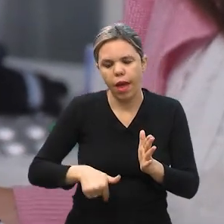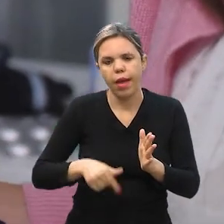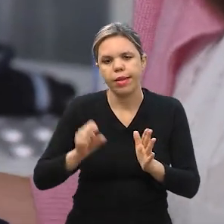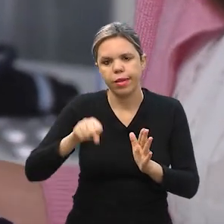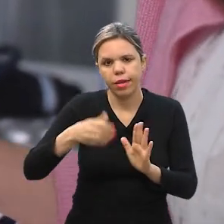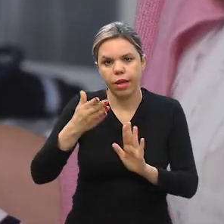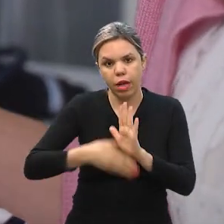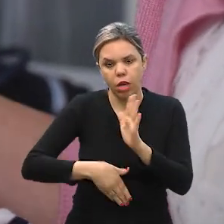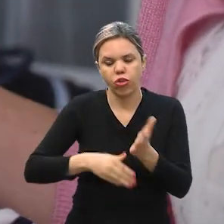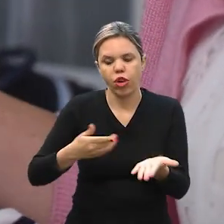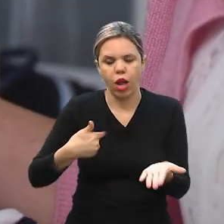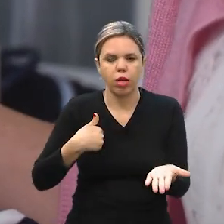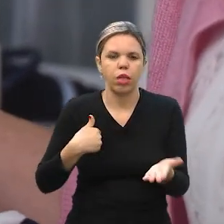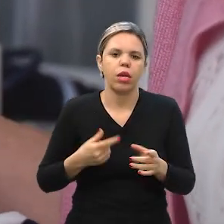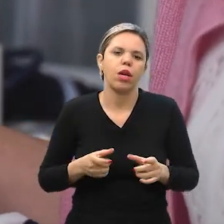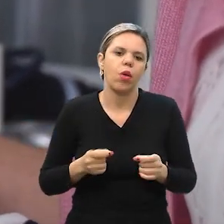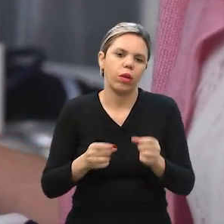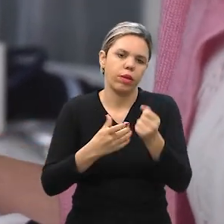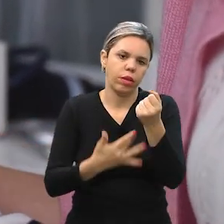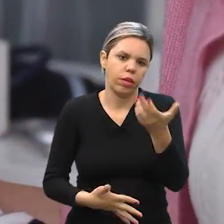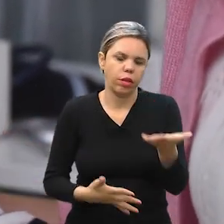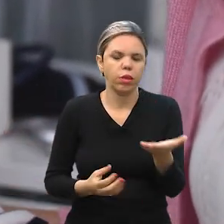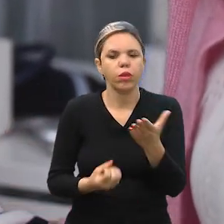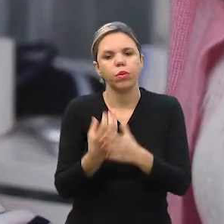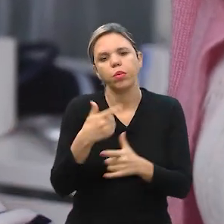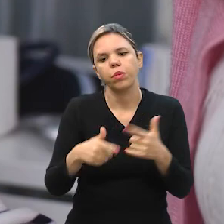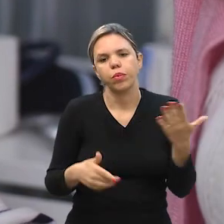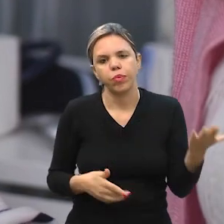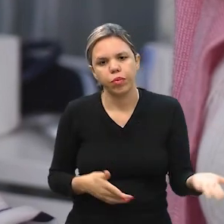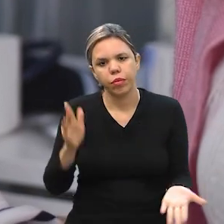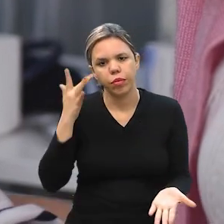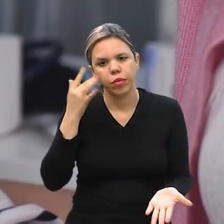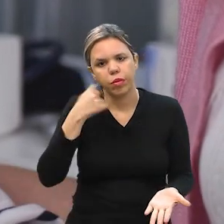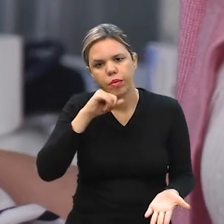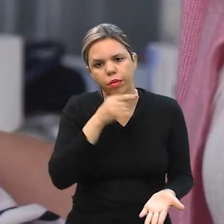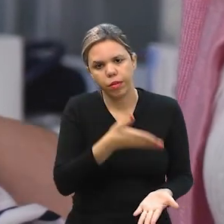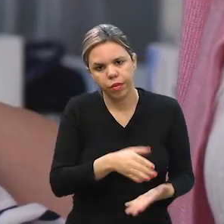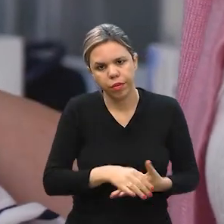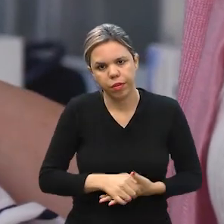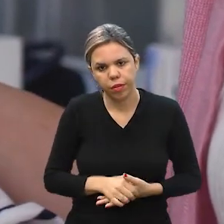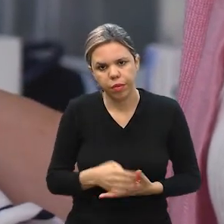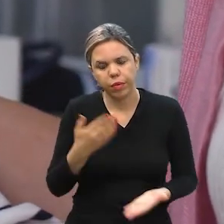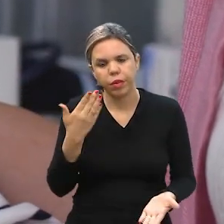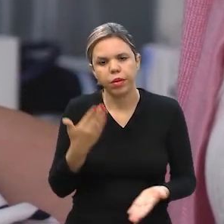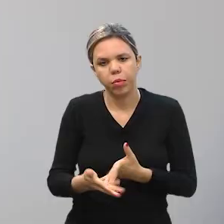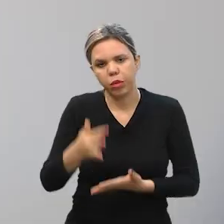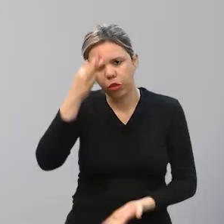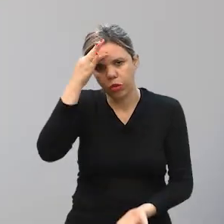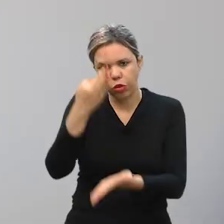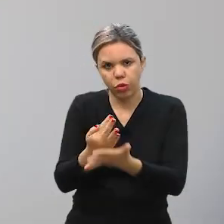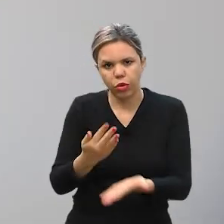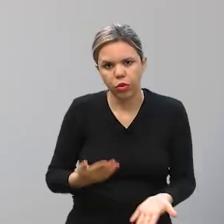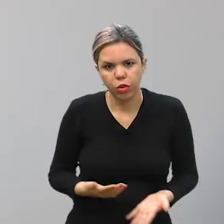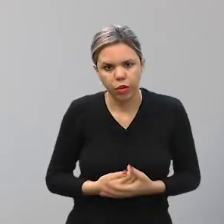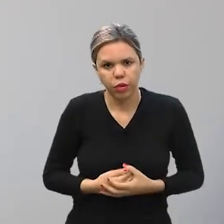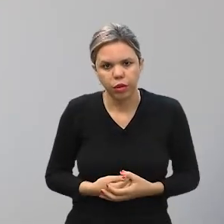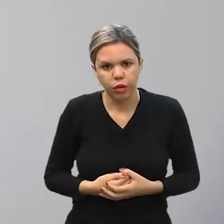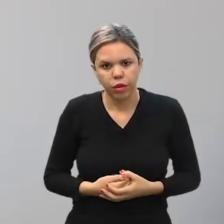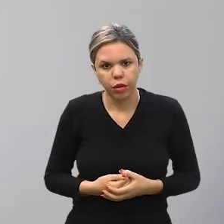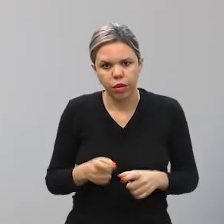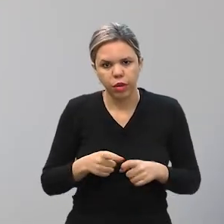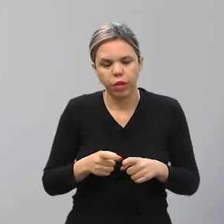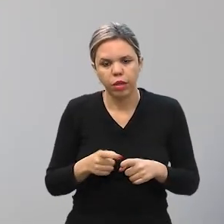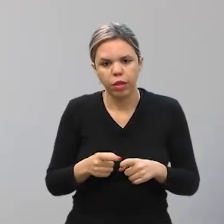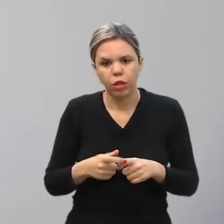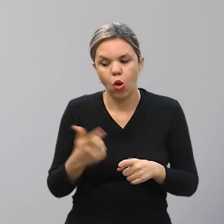O que acontece é que eu acho que essa mãe perdeu a confiança naquele